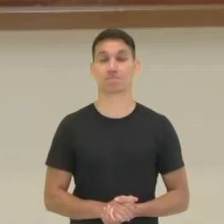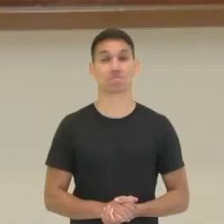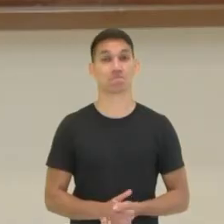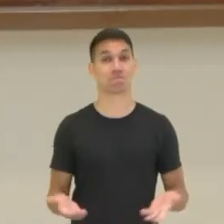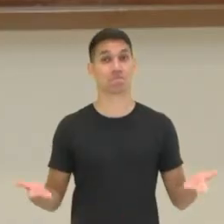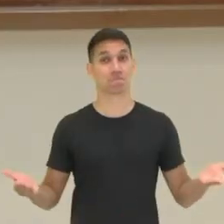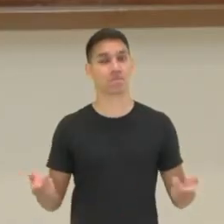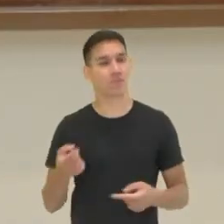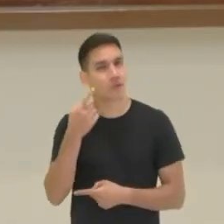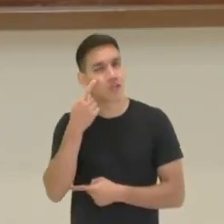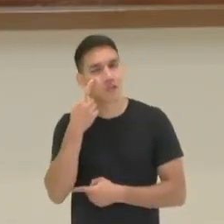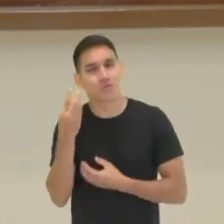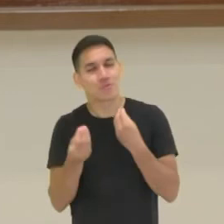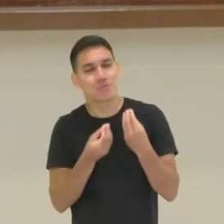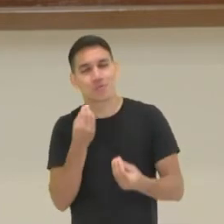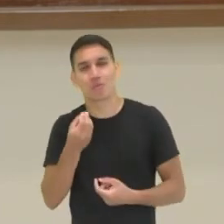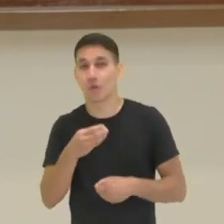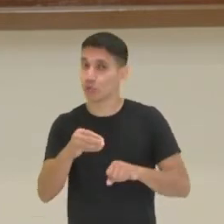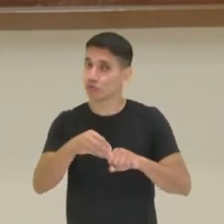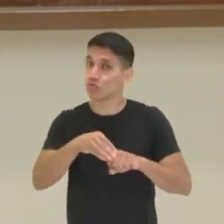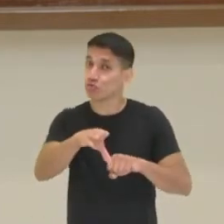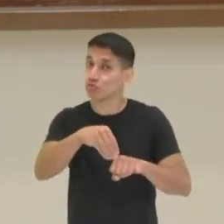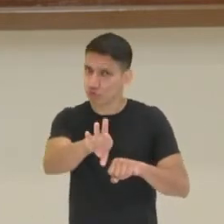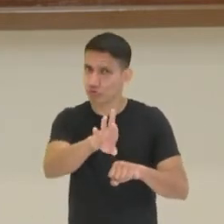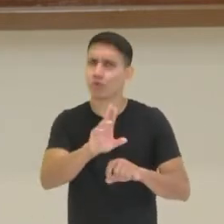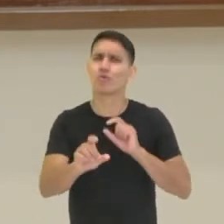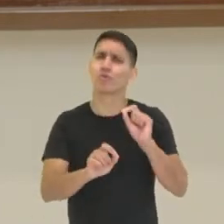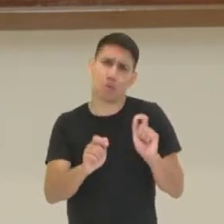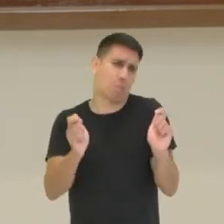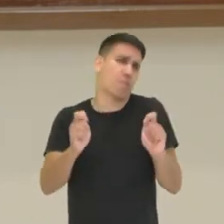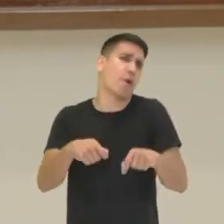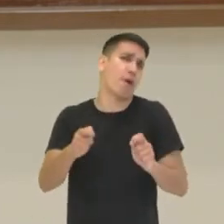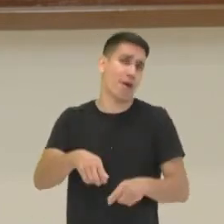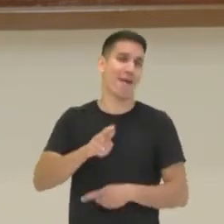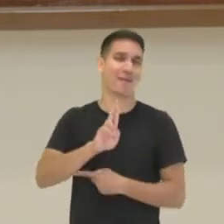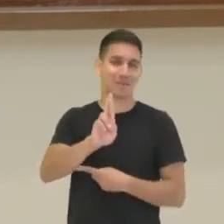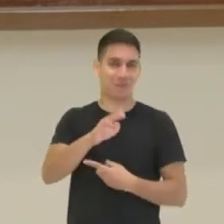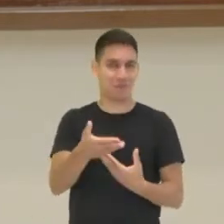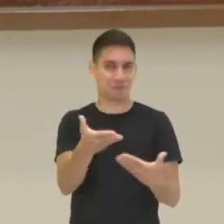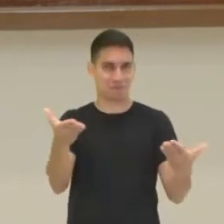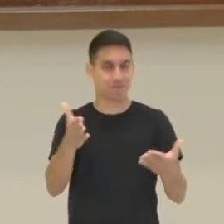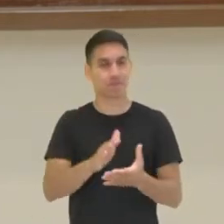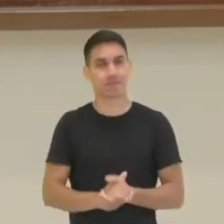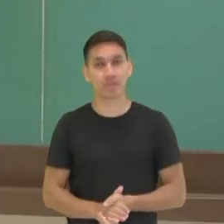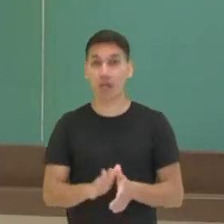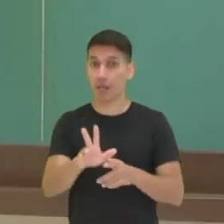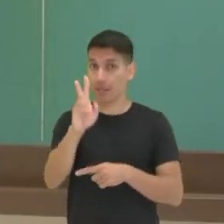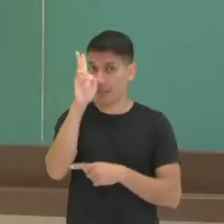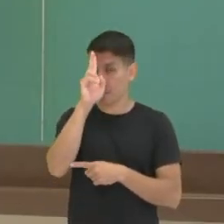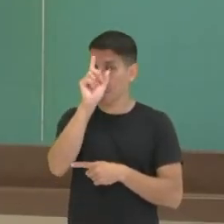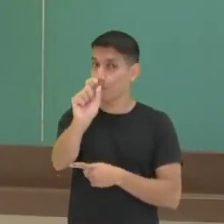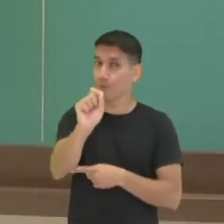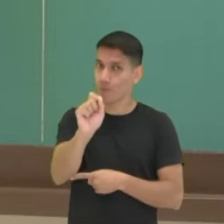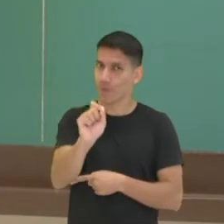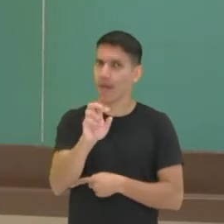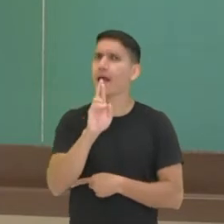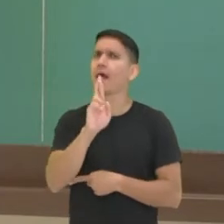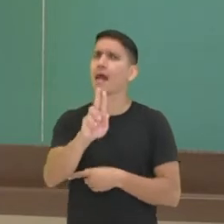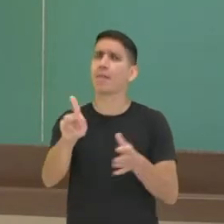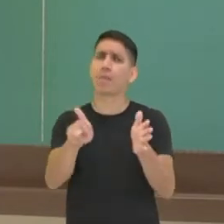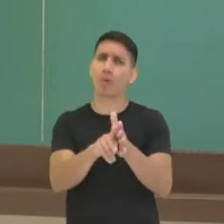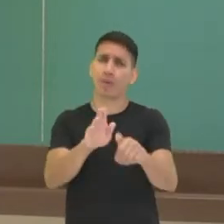Então, pessoal, vamos ver qual é a nossa sugestão, a nossa possibilidade de resposta para vocês? Lembrem-se de que a resposta que